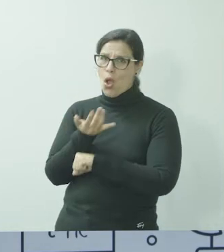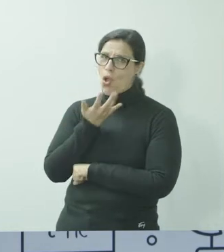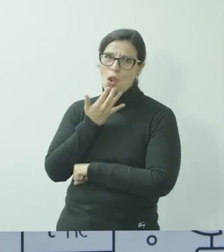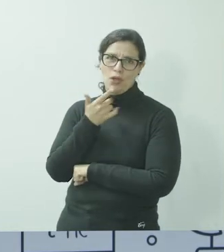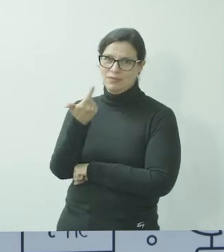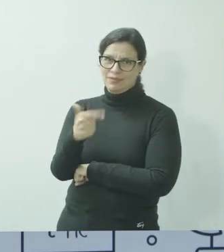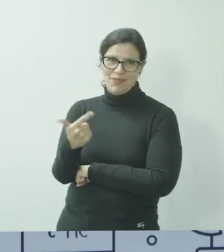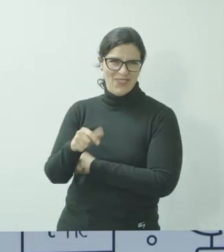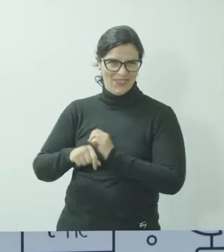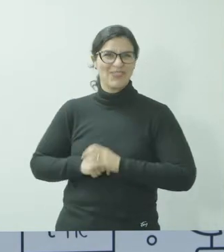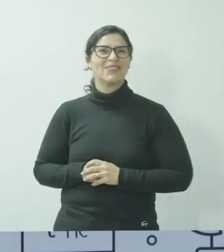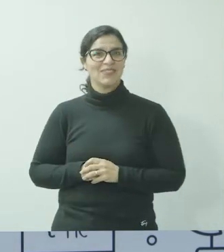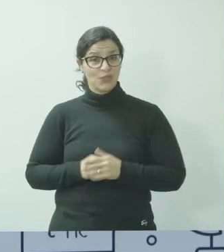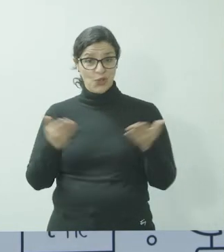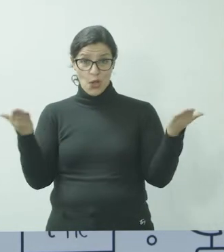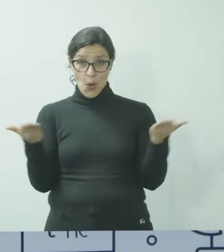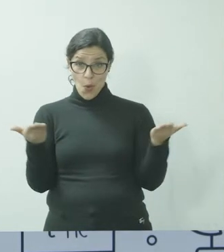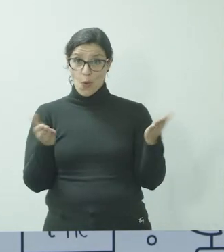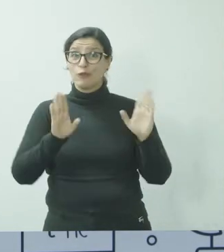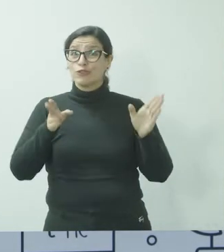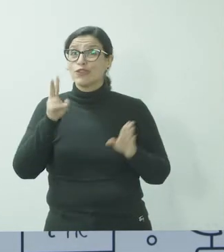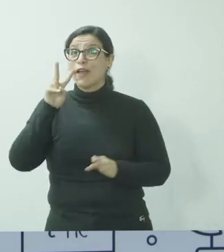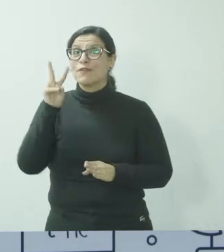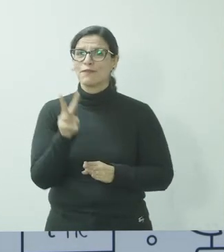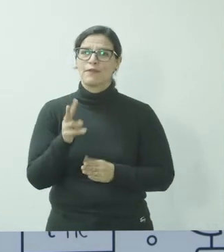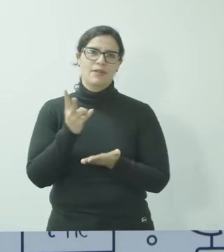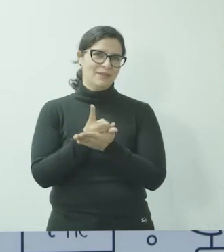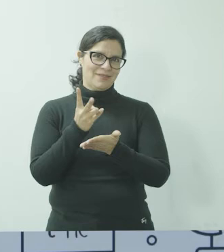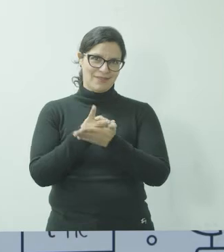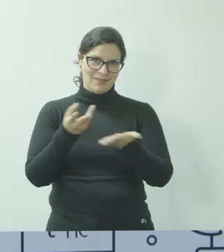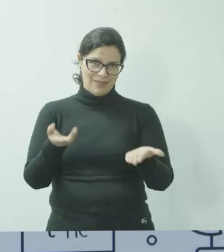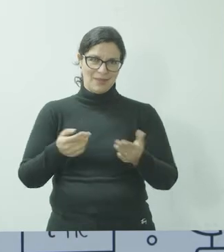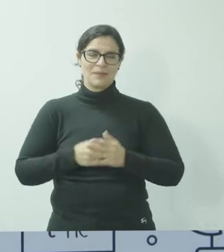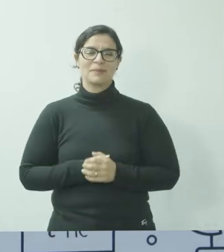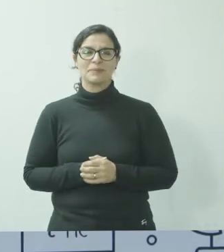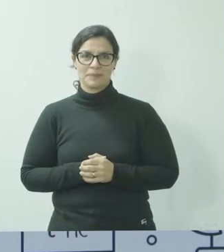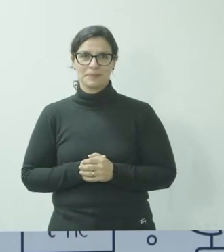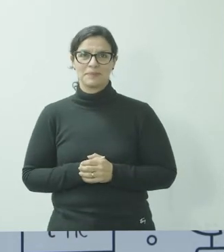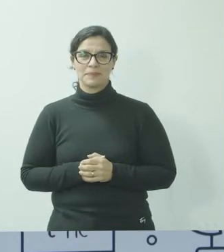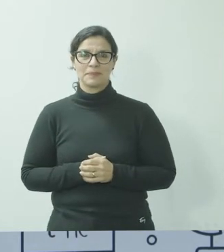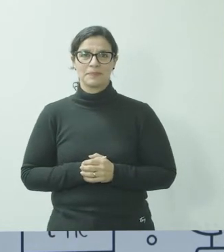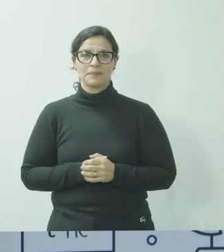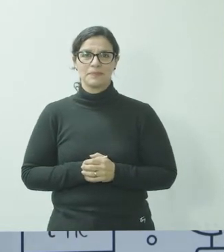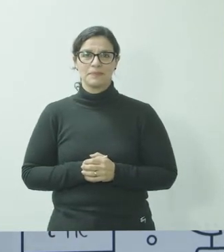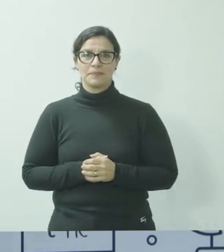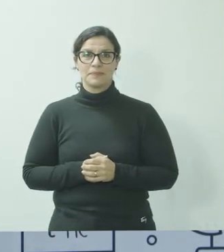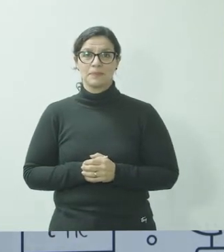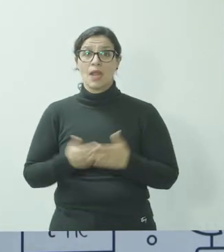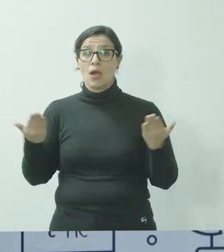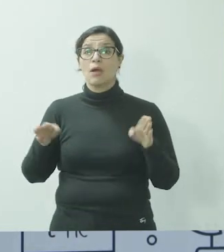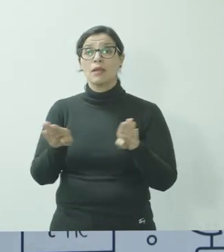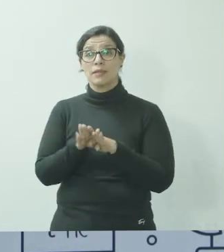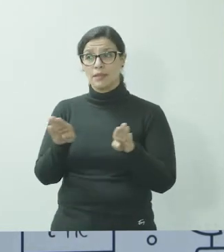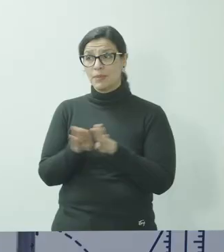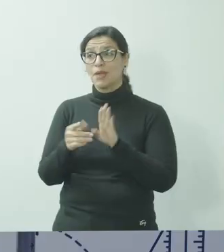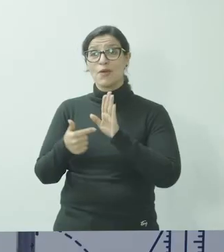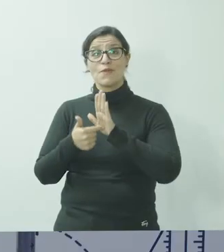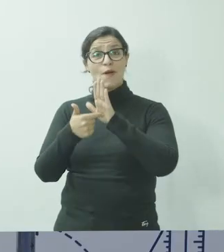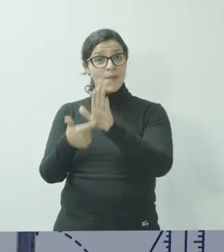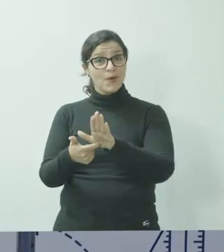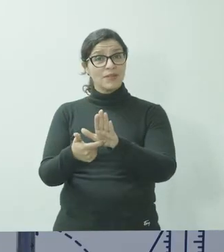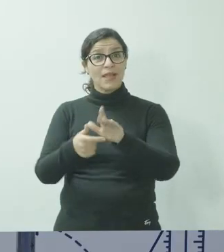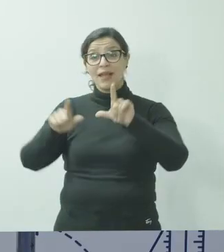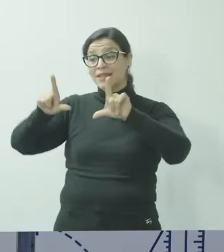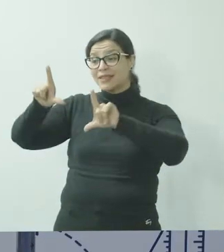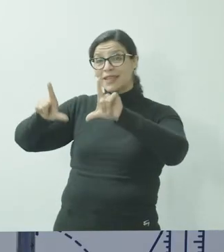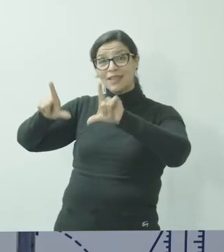coloridas como a gente tem o costume de assistir né hoje em dia aí eu também trouxe um aparelho